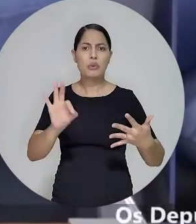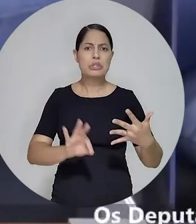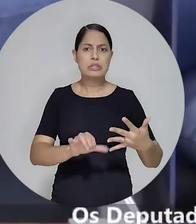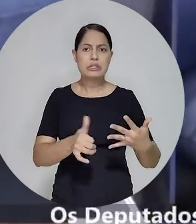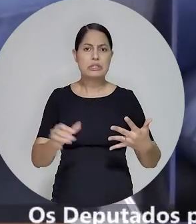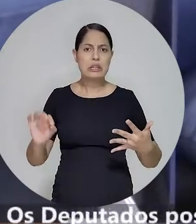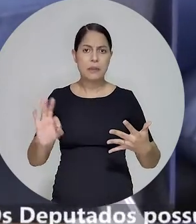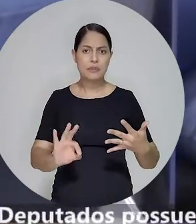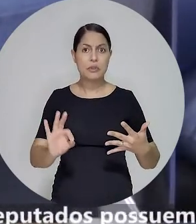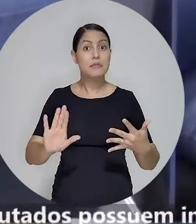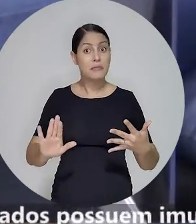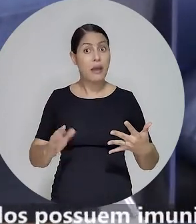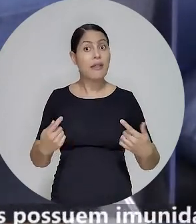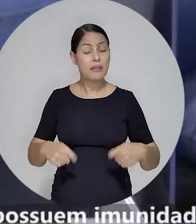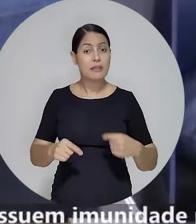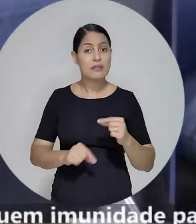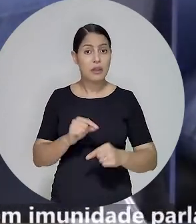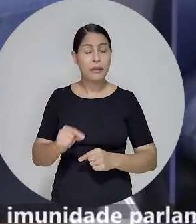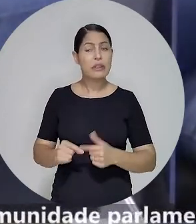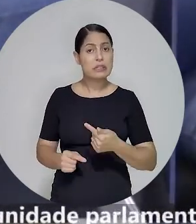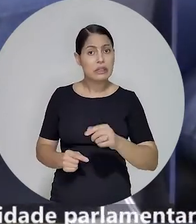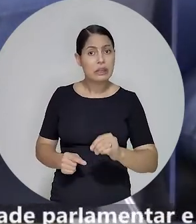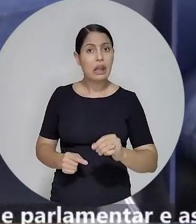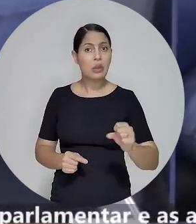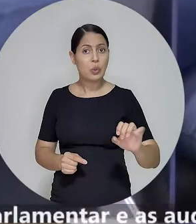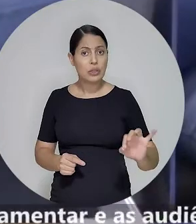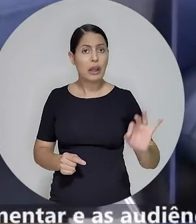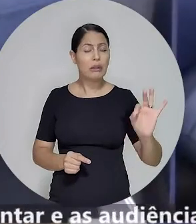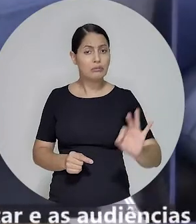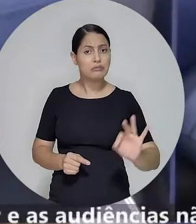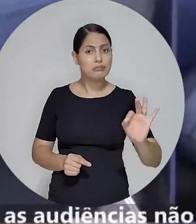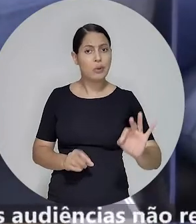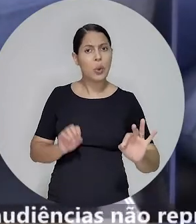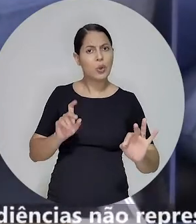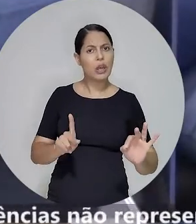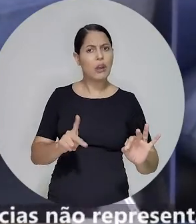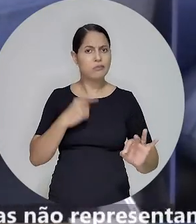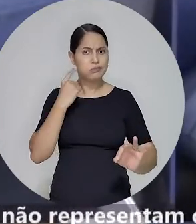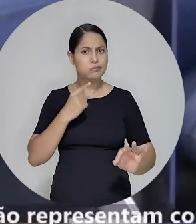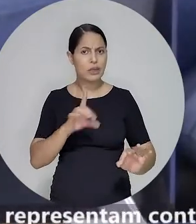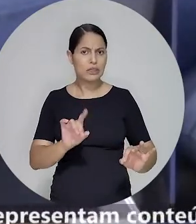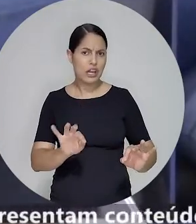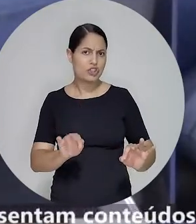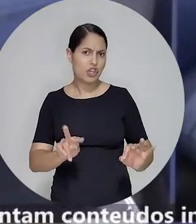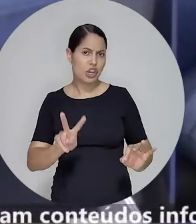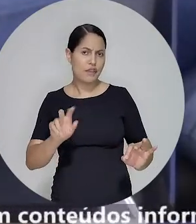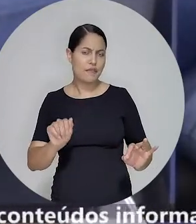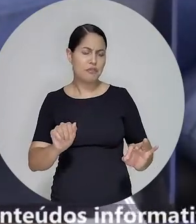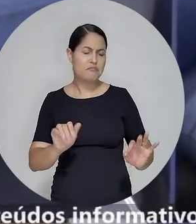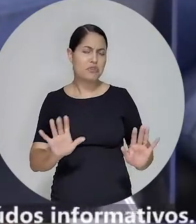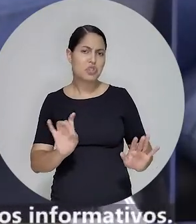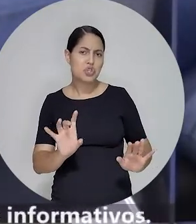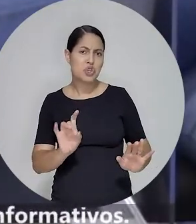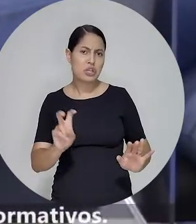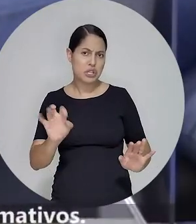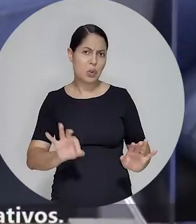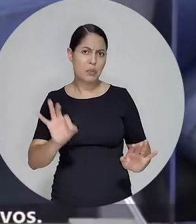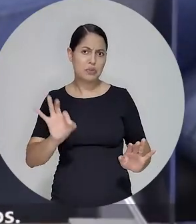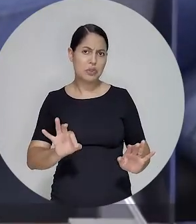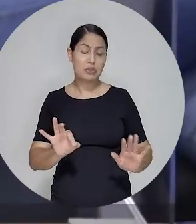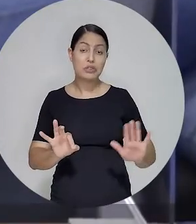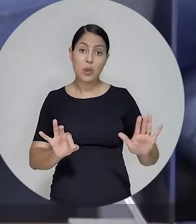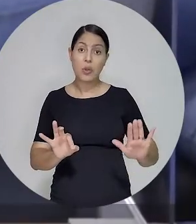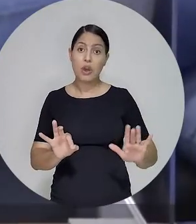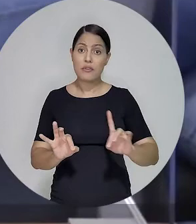60%, 70% ou 95%, como está aqui na nota da ANDEP, ok, a advocacia dativa vai ficar só com 5%, não tem